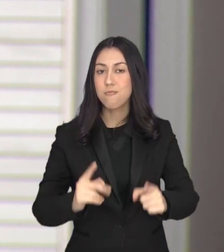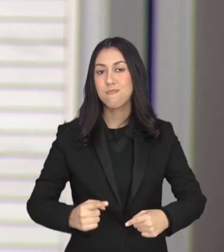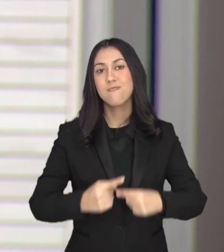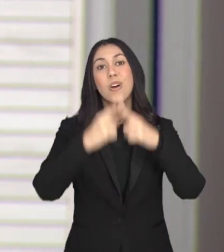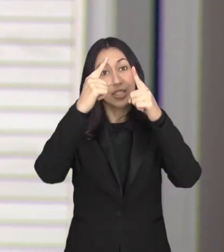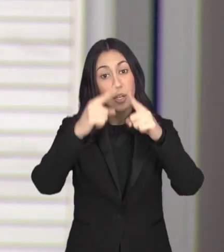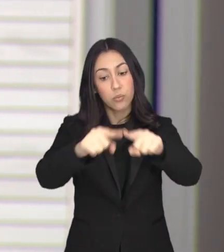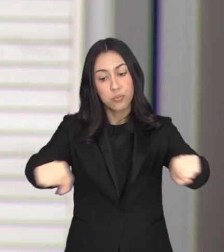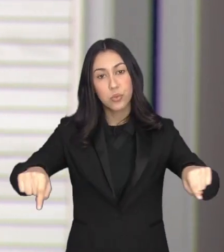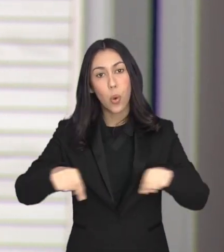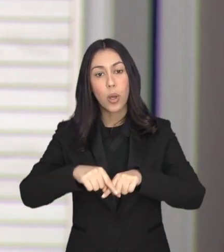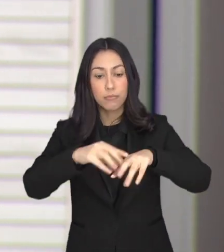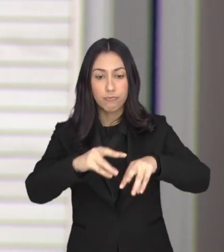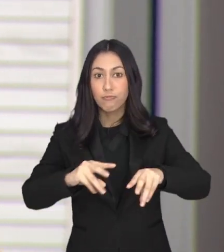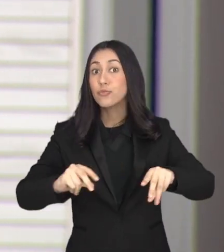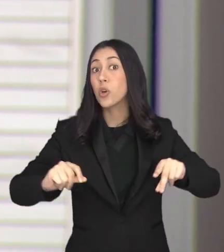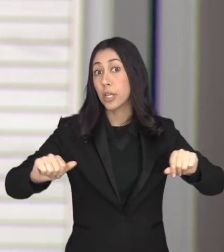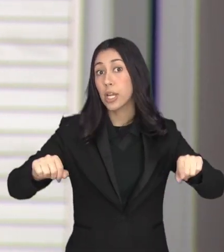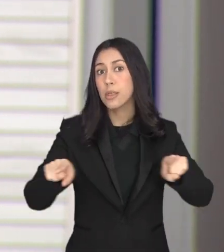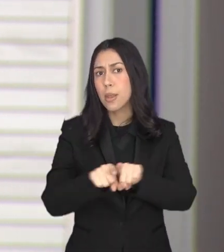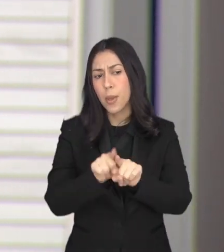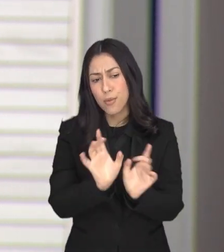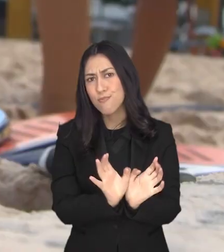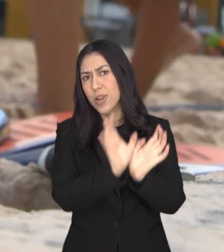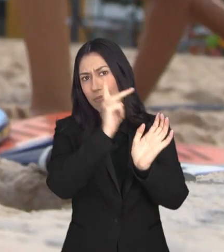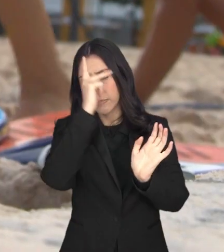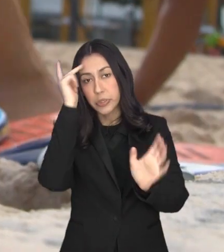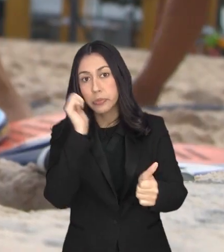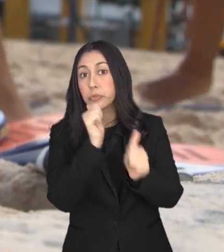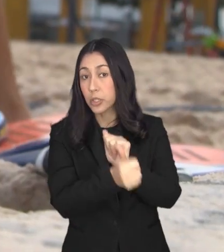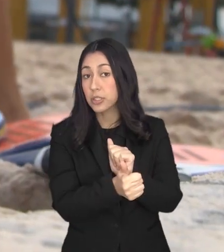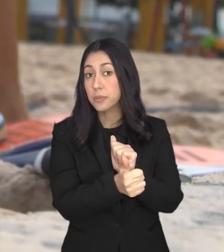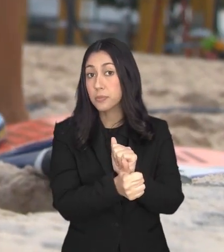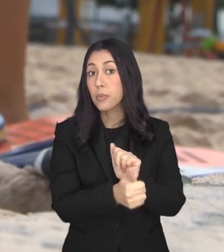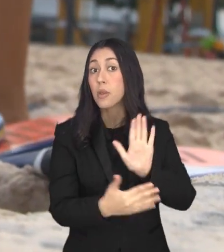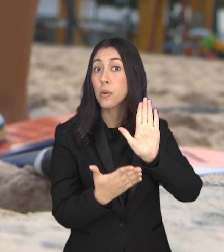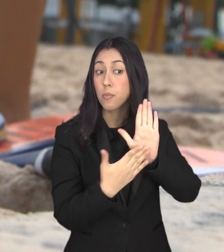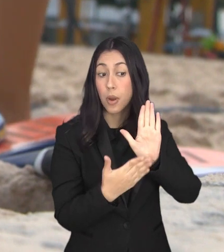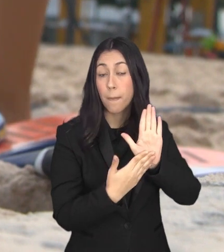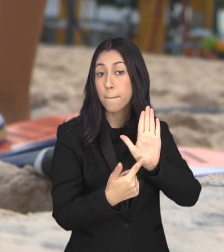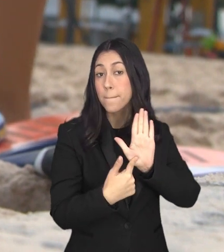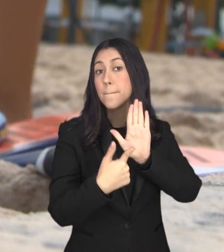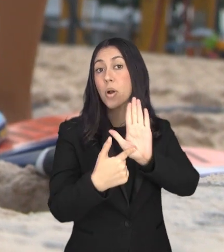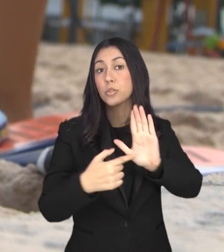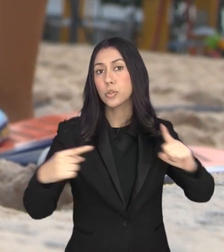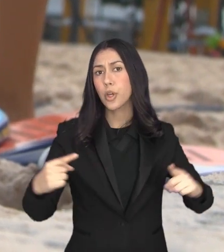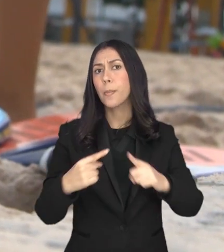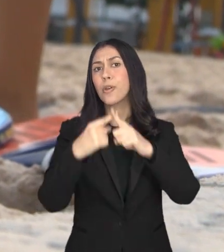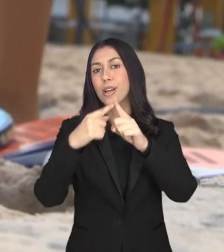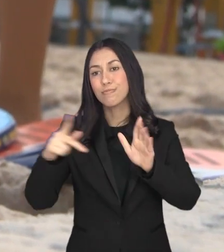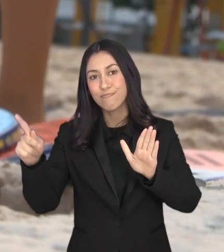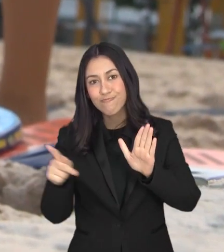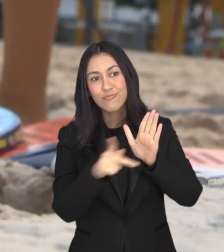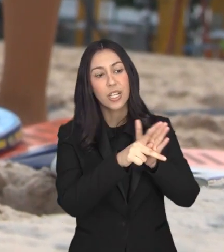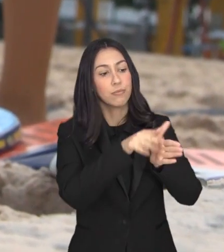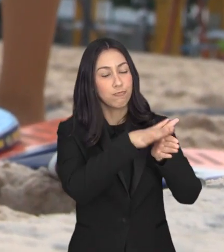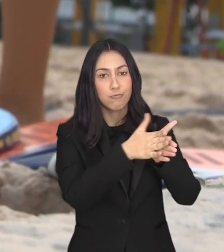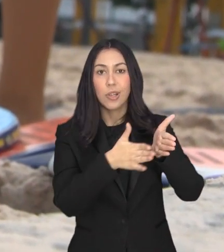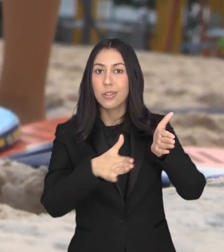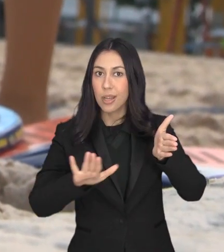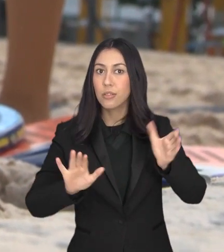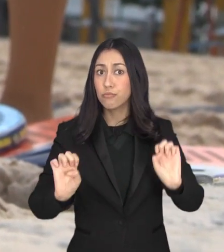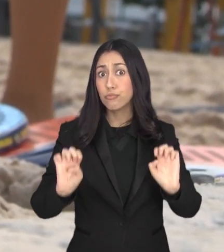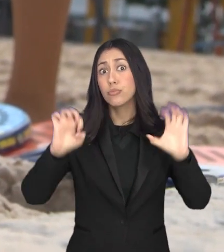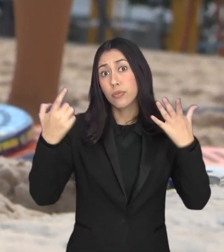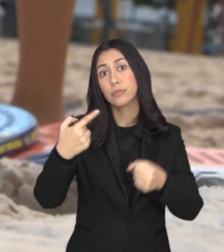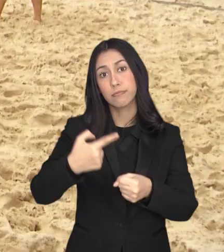de quadras de areia com premiações aos atletas. A partir da proposta, esses campeonatos vão fazer parte do calendário oficial de